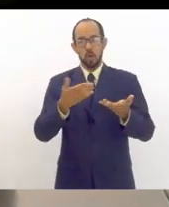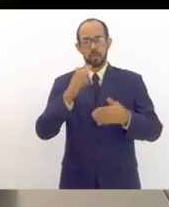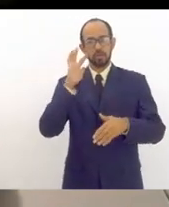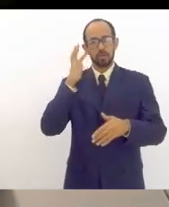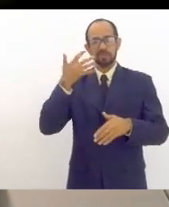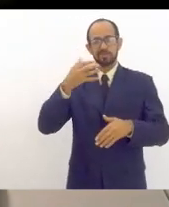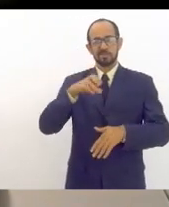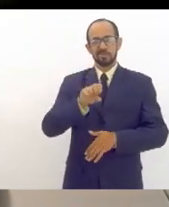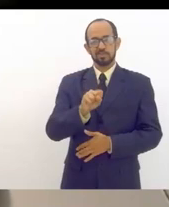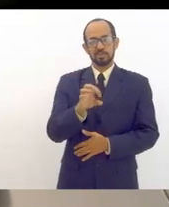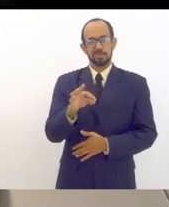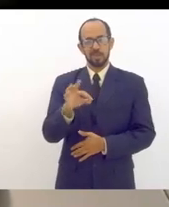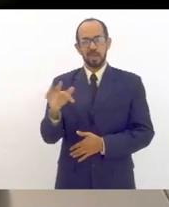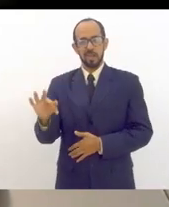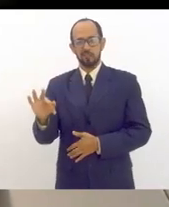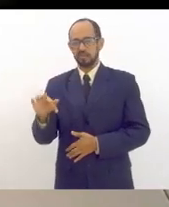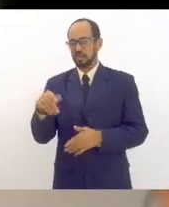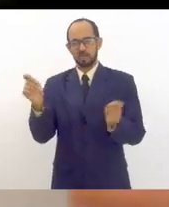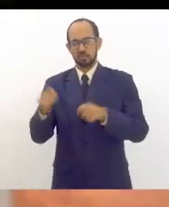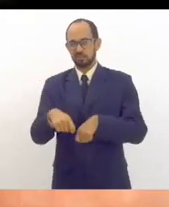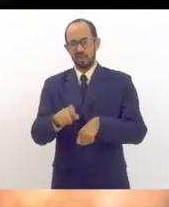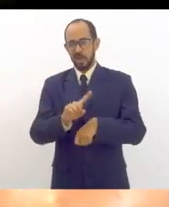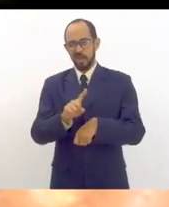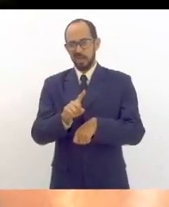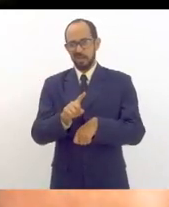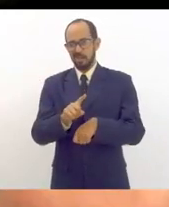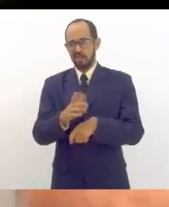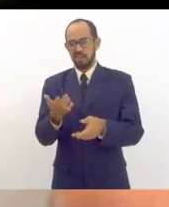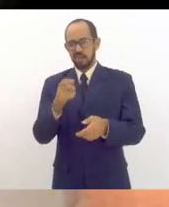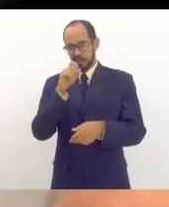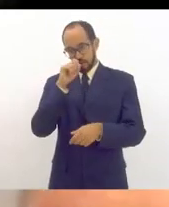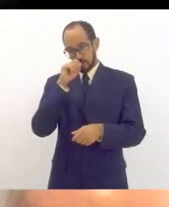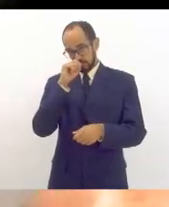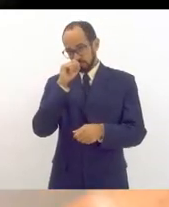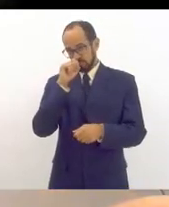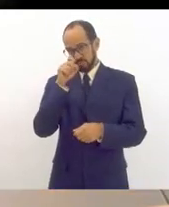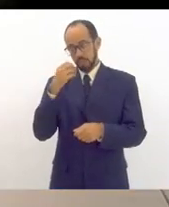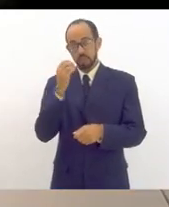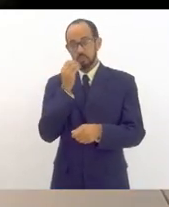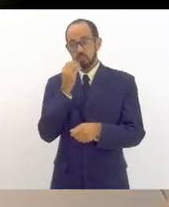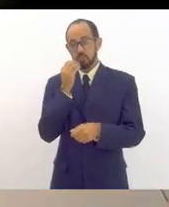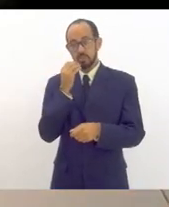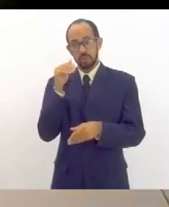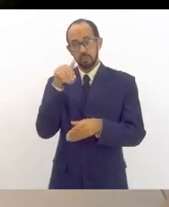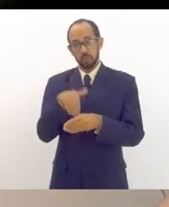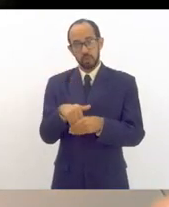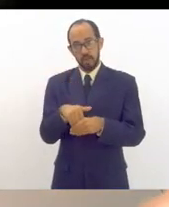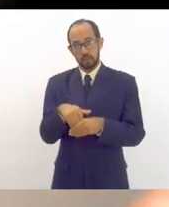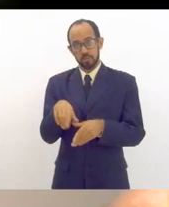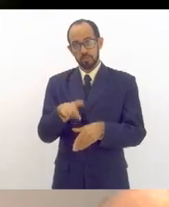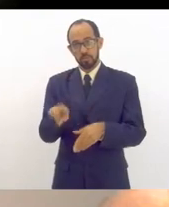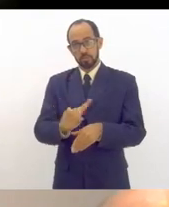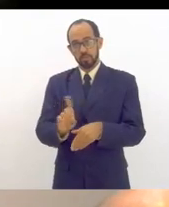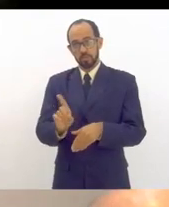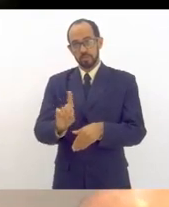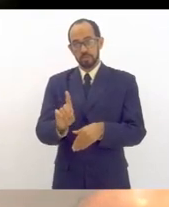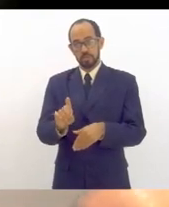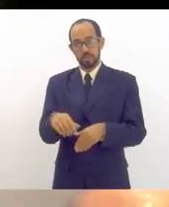mais. Nós perdemos essa oportunidade, que a gente podia ter votado essa questão do ICMS da educação sem votar o ingresso do